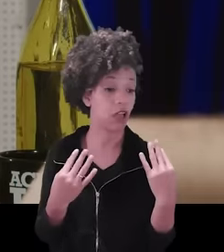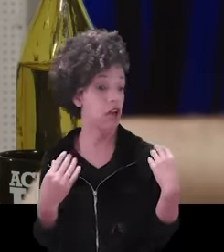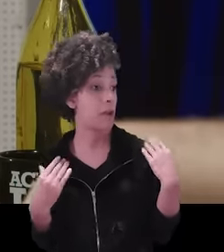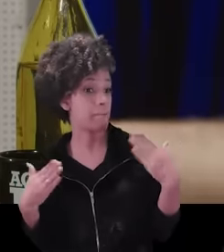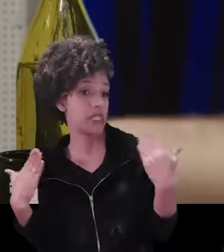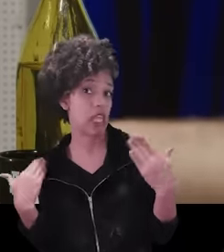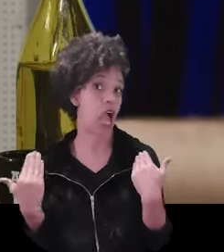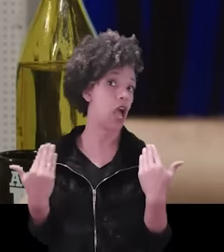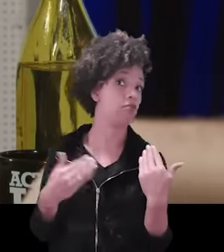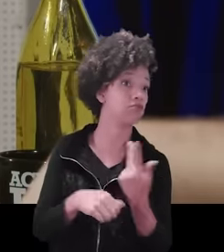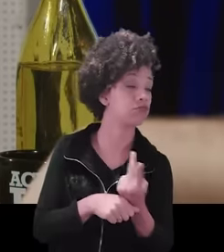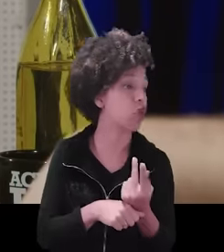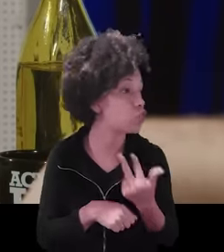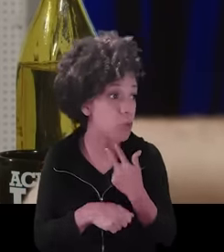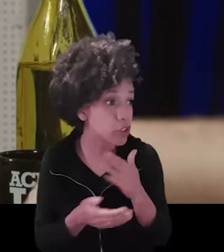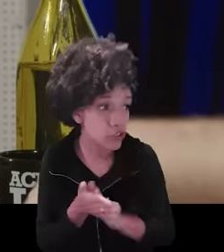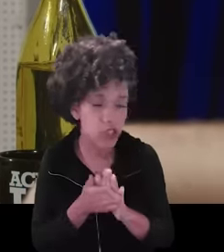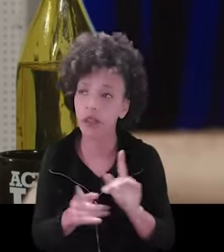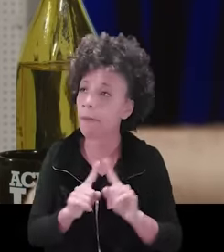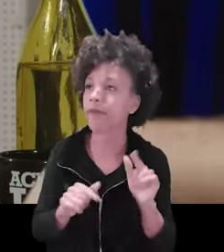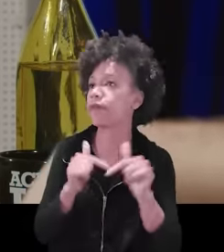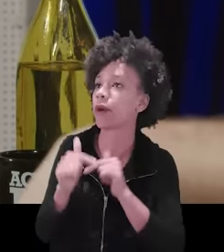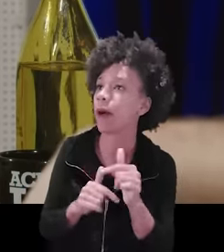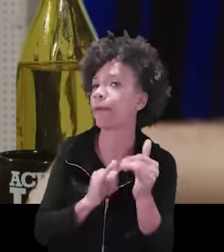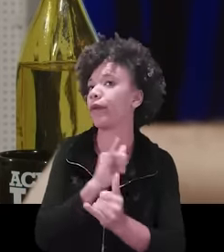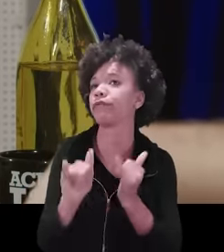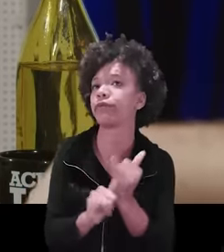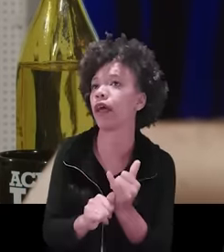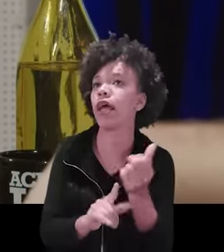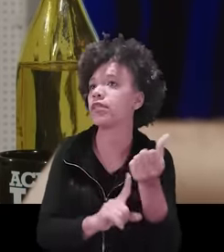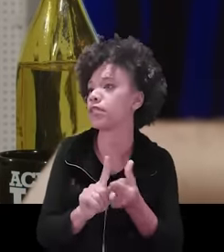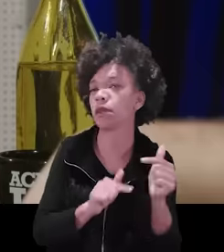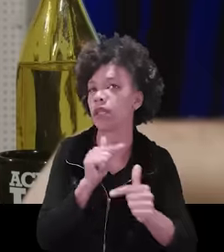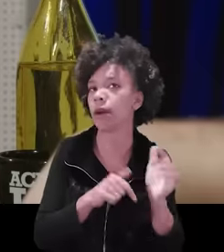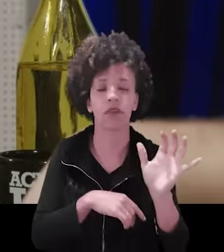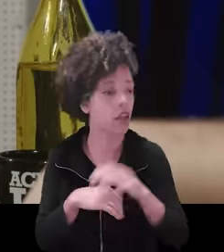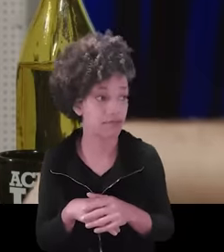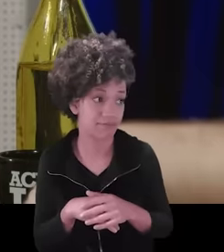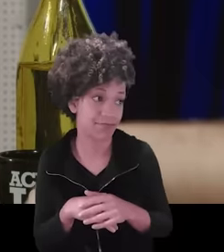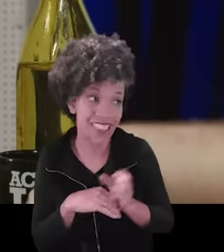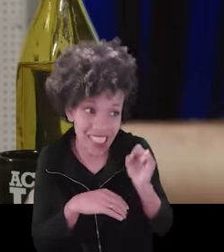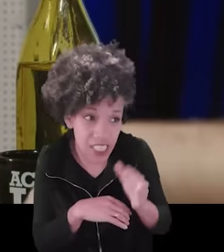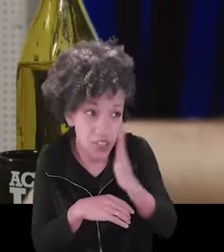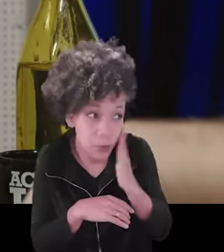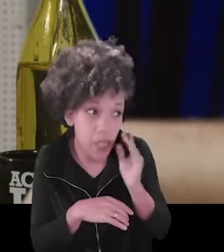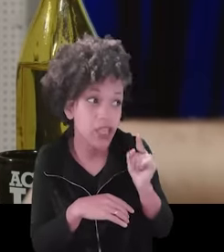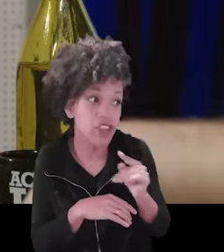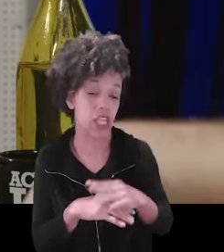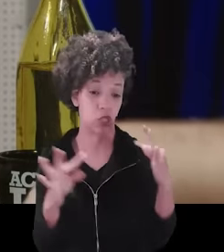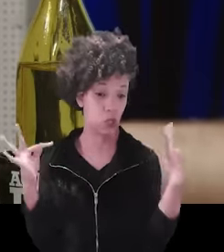você é turista você não pode fazer mais nada ai mas eu trabalho pela internet vou ficar vocês meses trabalhando lá vocês